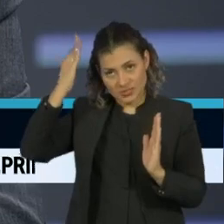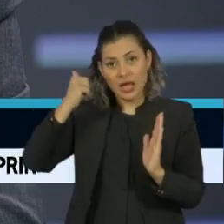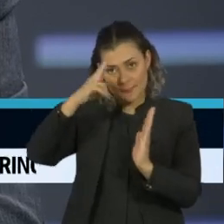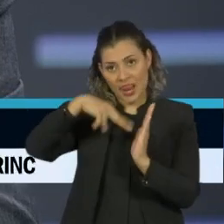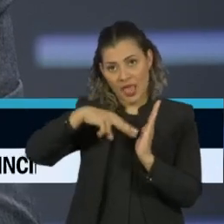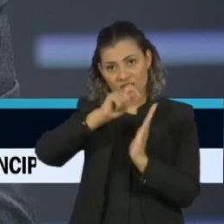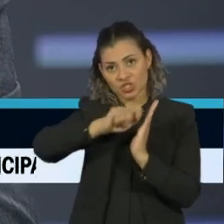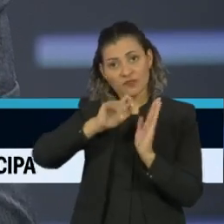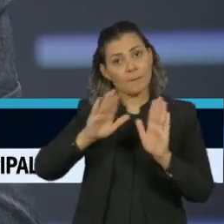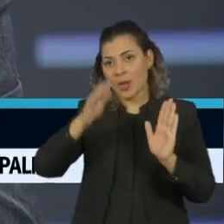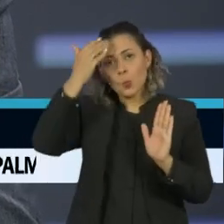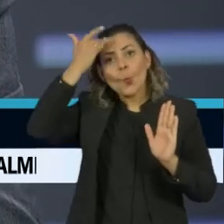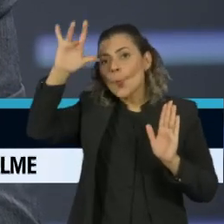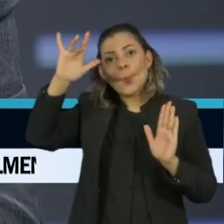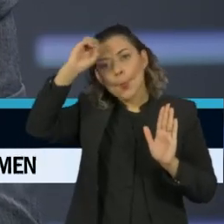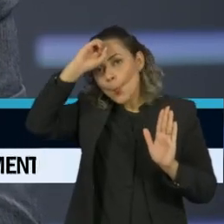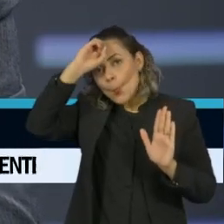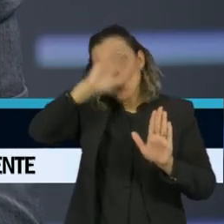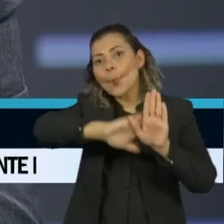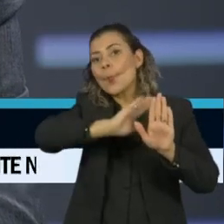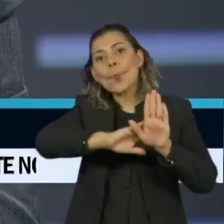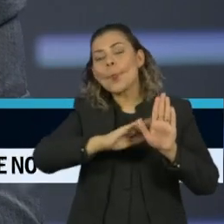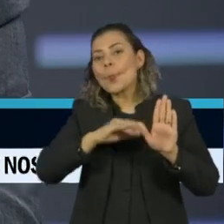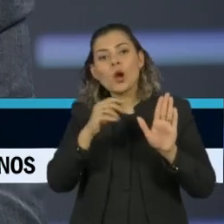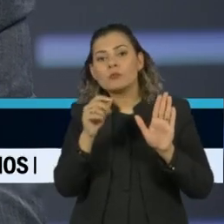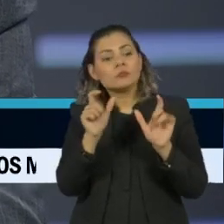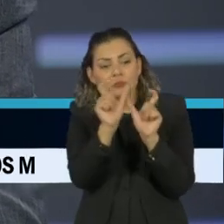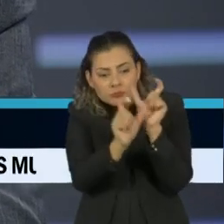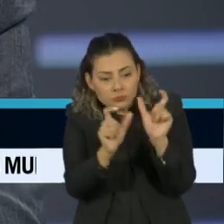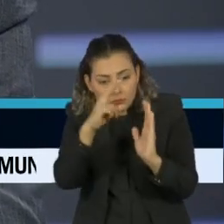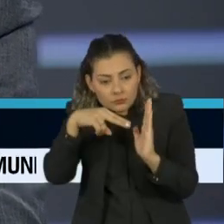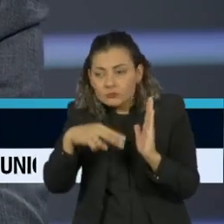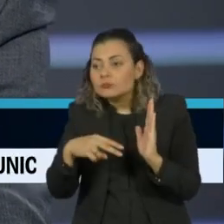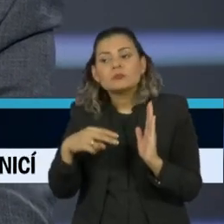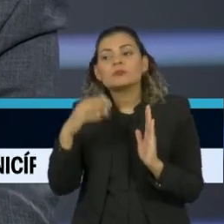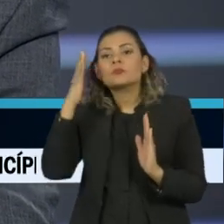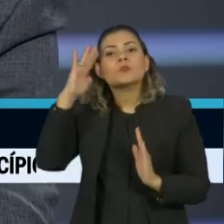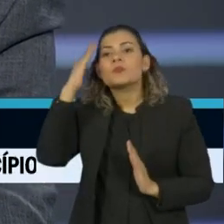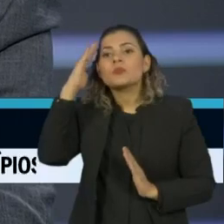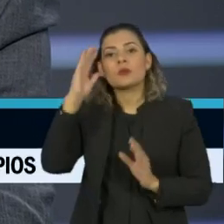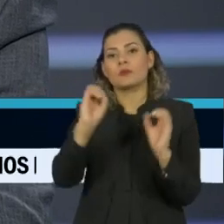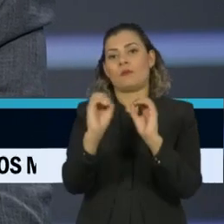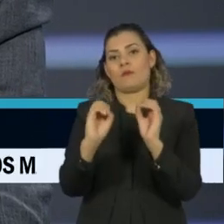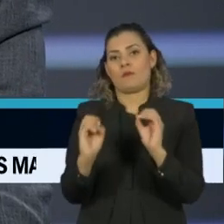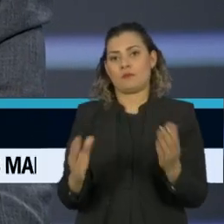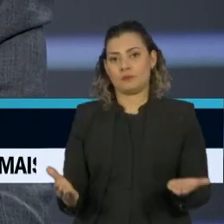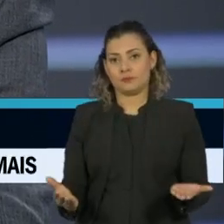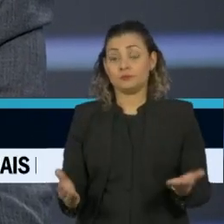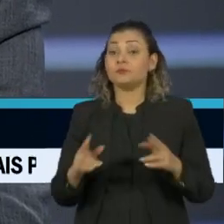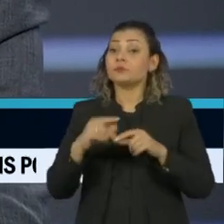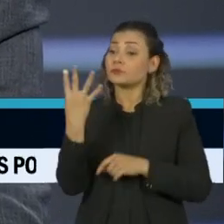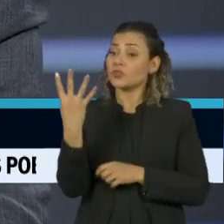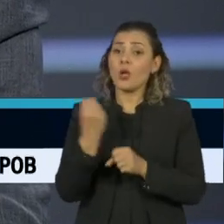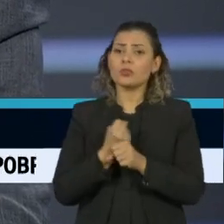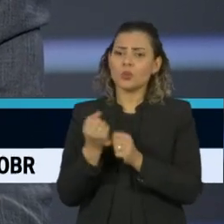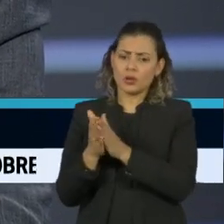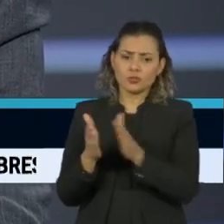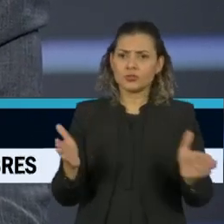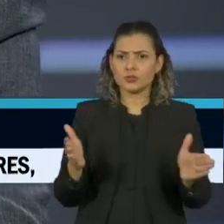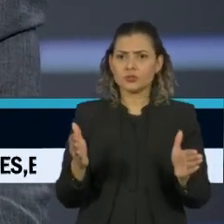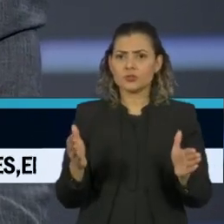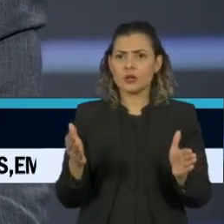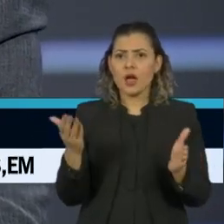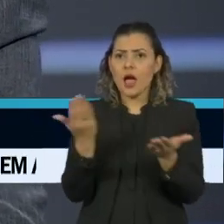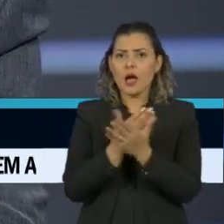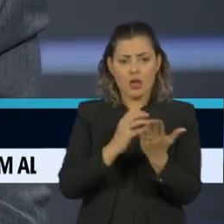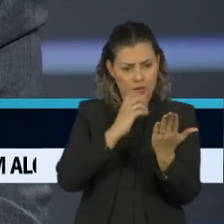o a tarefa de qualquer governo decente no brasil seria assumir o compromisso de falar em quatro anos se eu não conseguir acabar